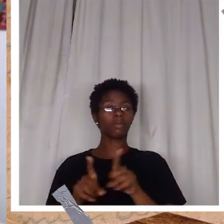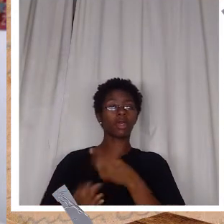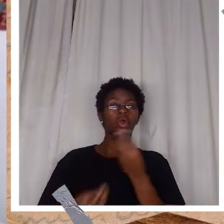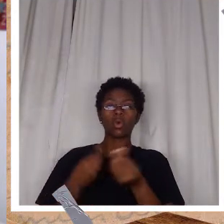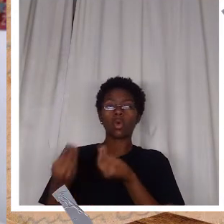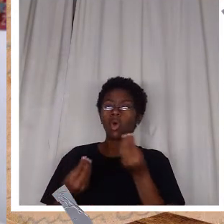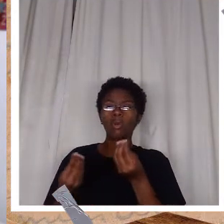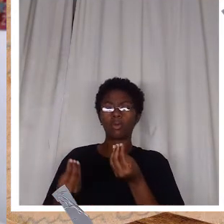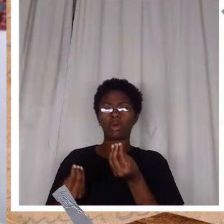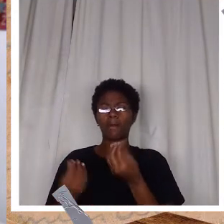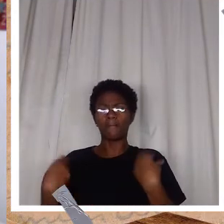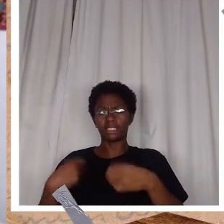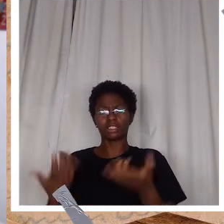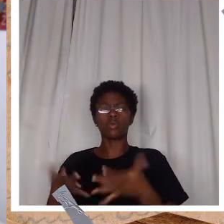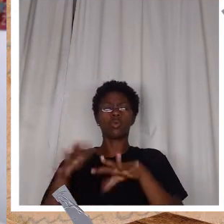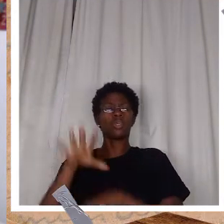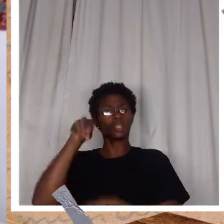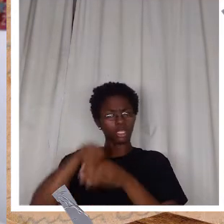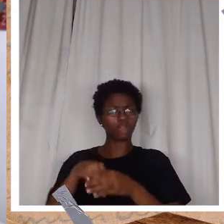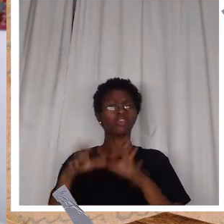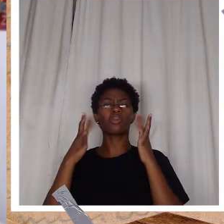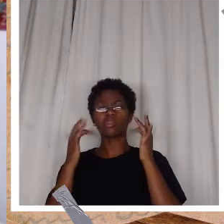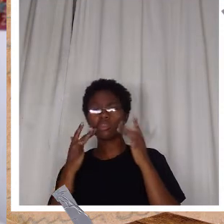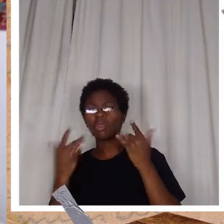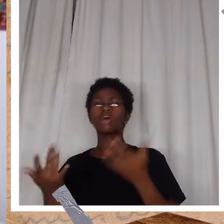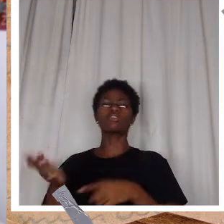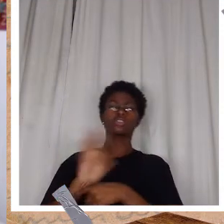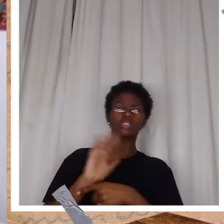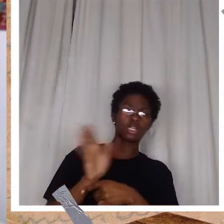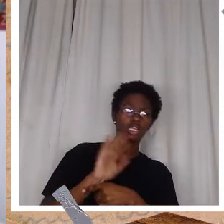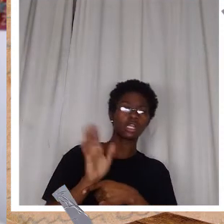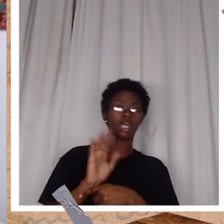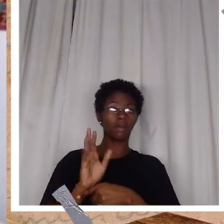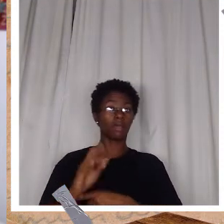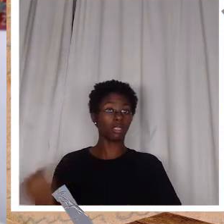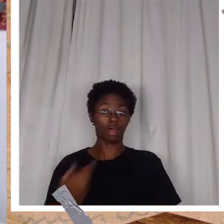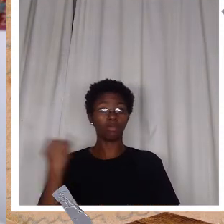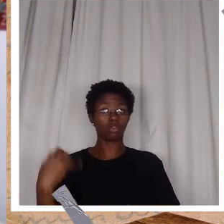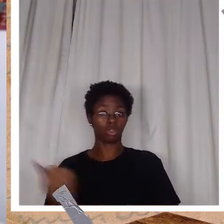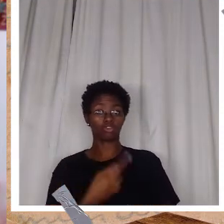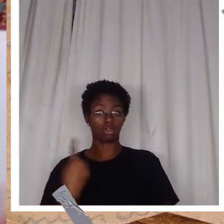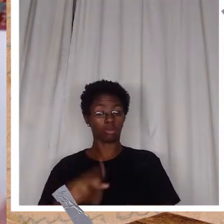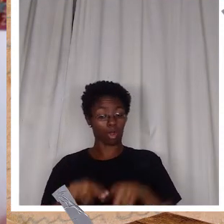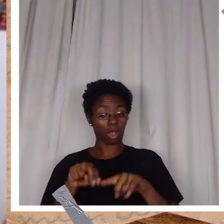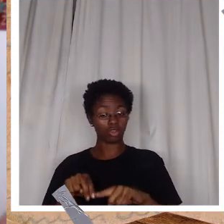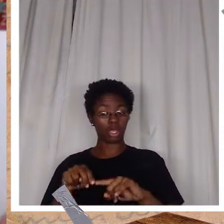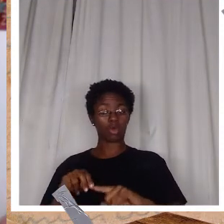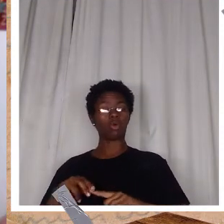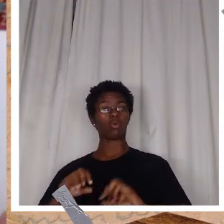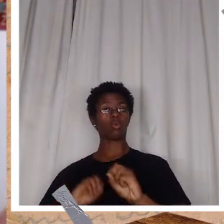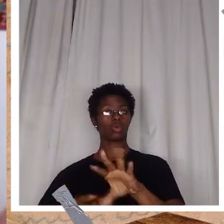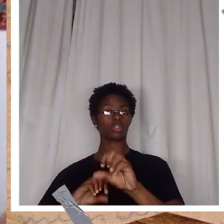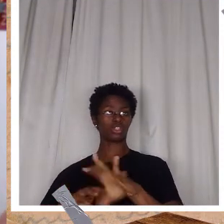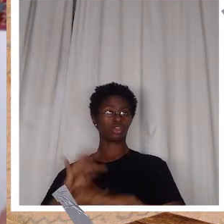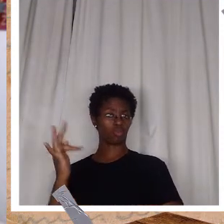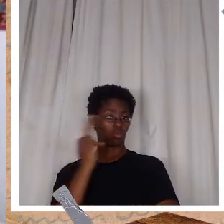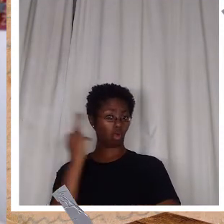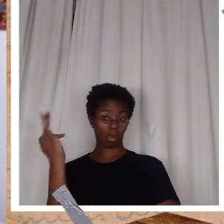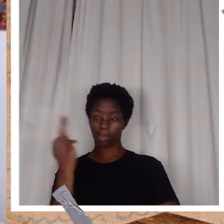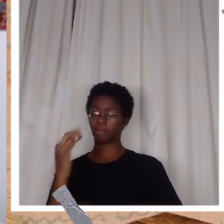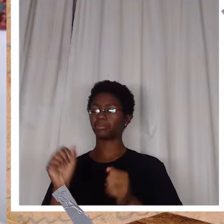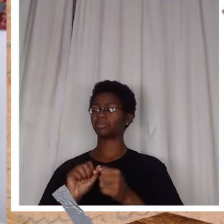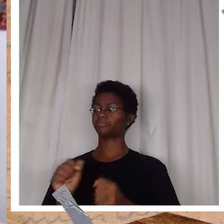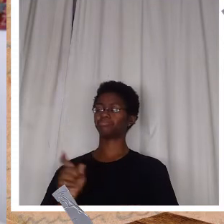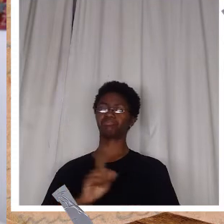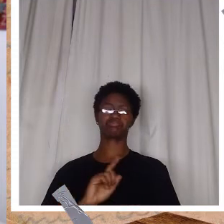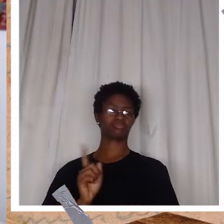peças, no cinema. Eu acho que esse é um legado que nos diz respeito, porque o ensino formal ele não vai fazer, entendeu? A não